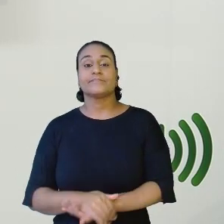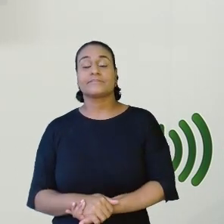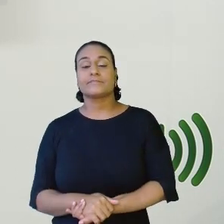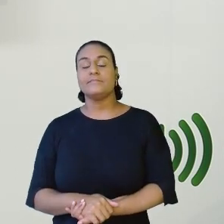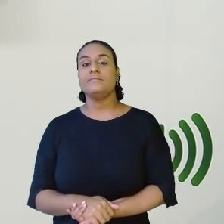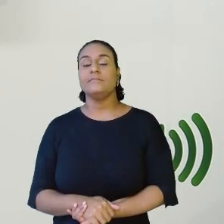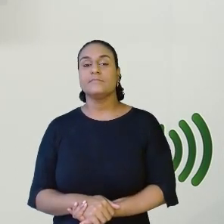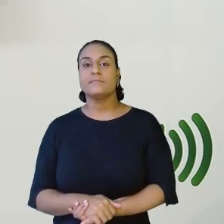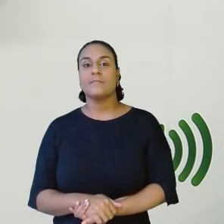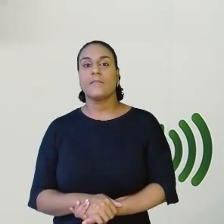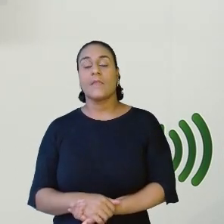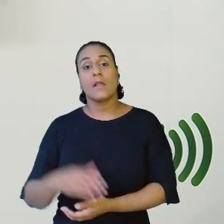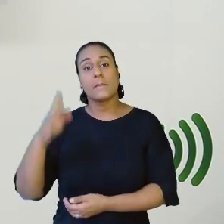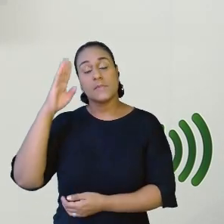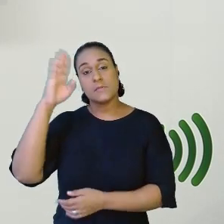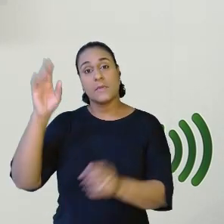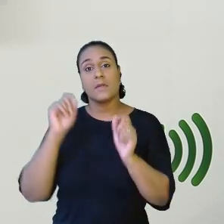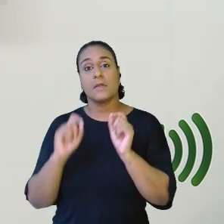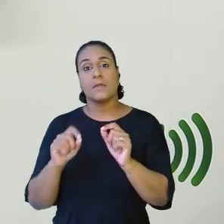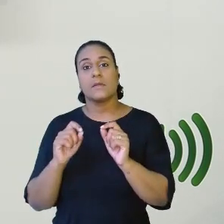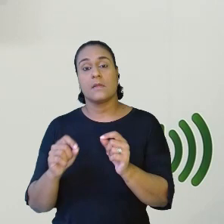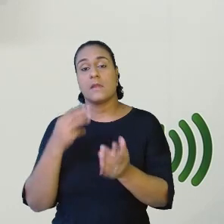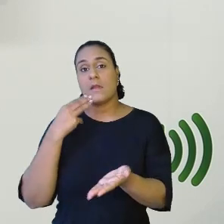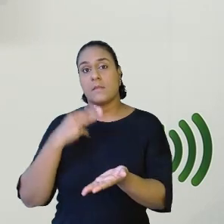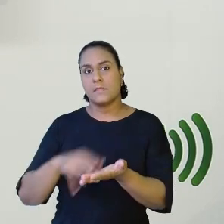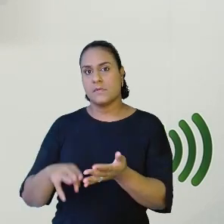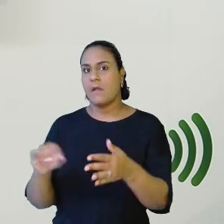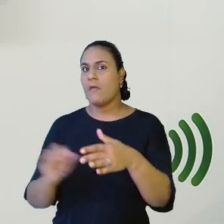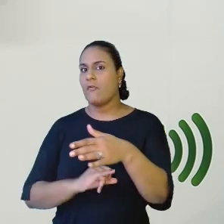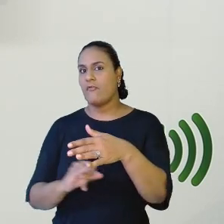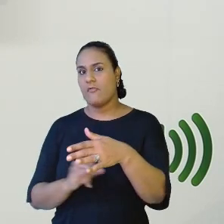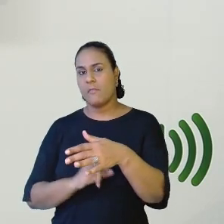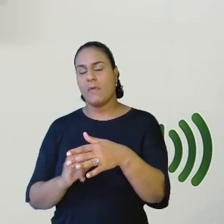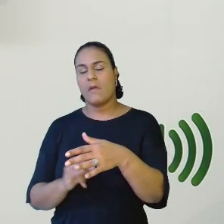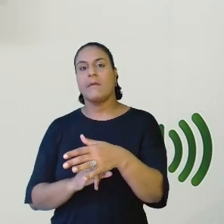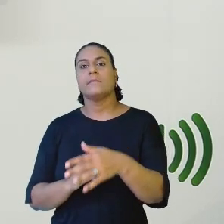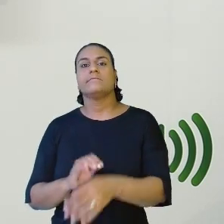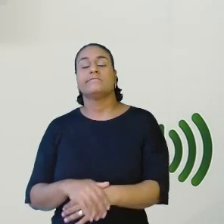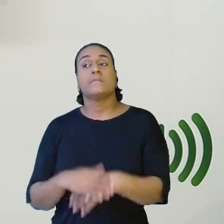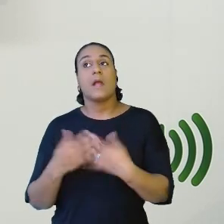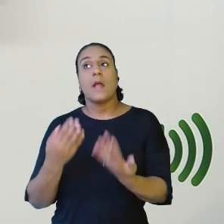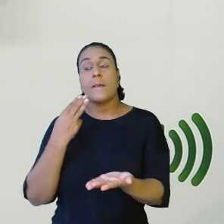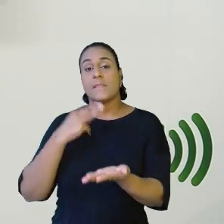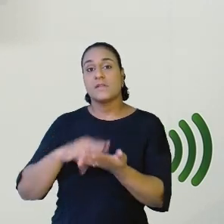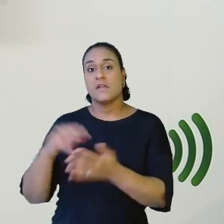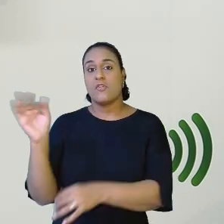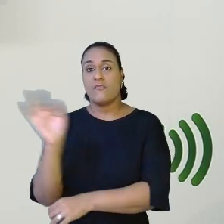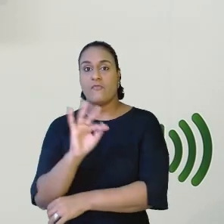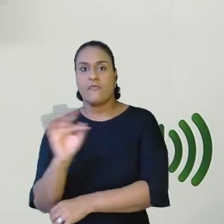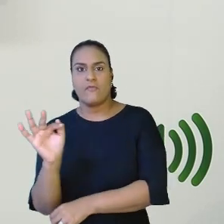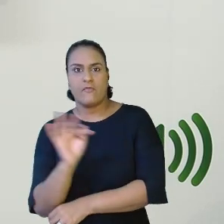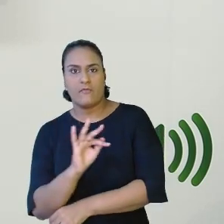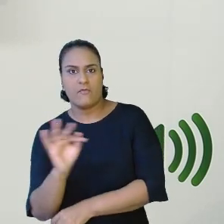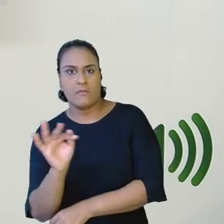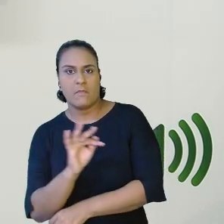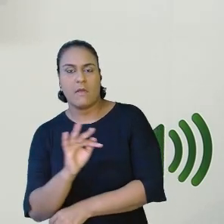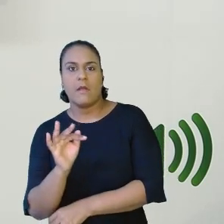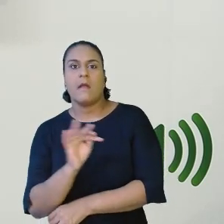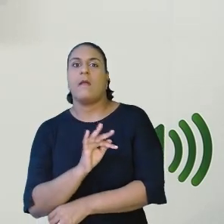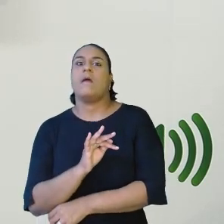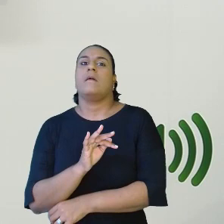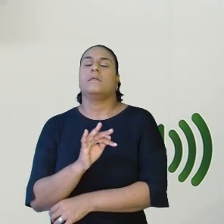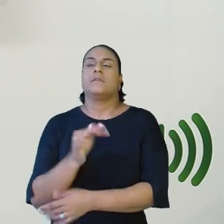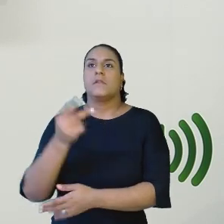mas principalmente nas mensagens informais. As mensagens formais, as mensagens que são tratadas